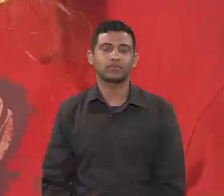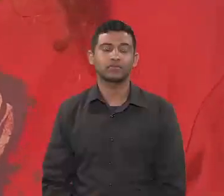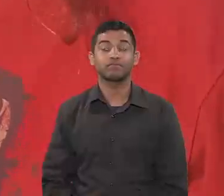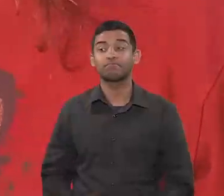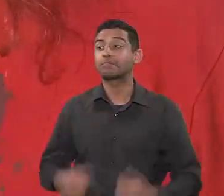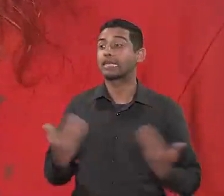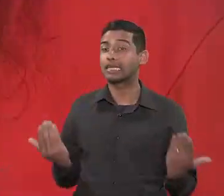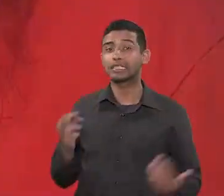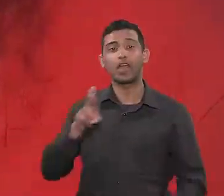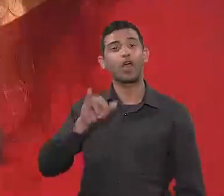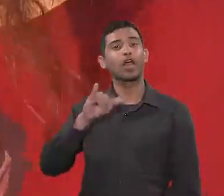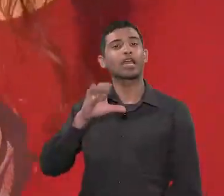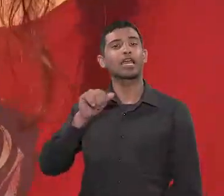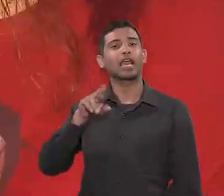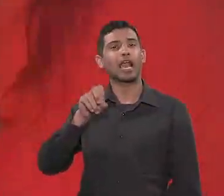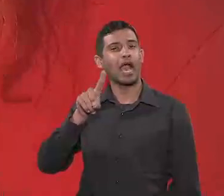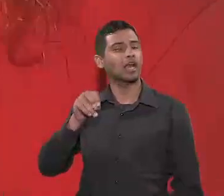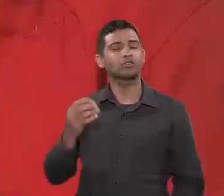Então, Ricardo,